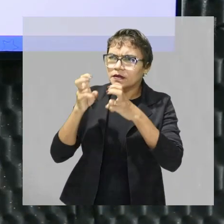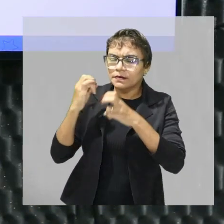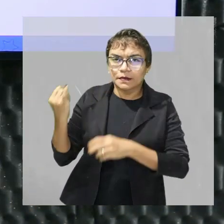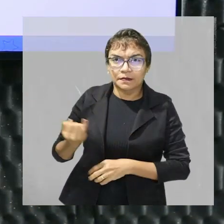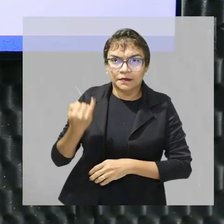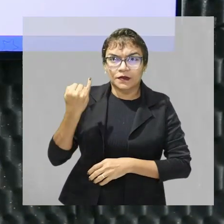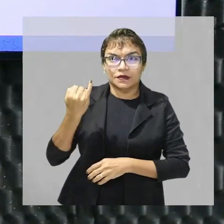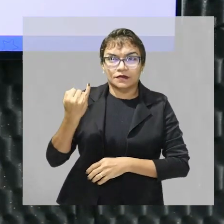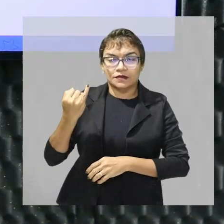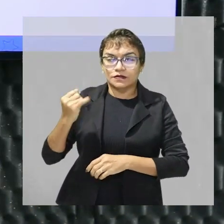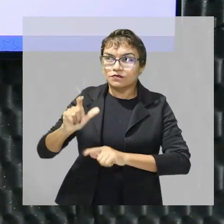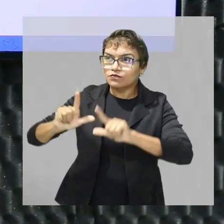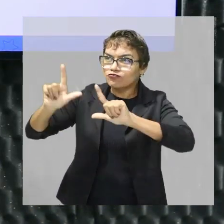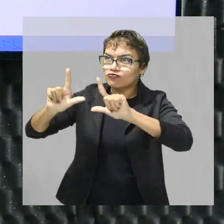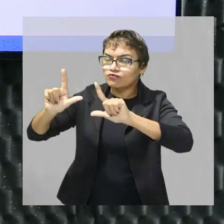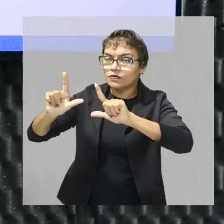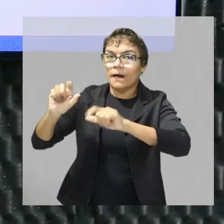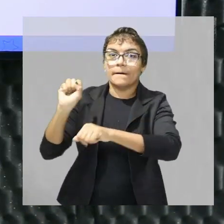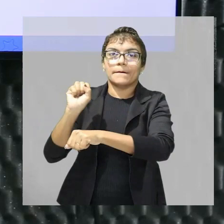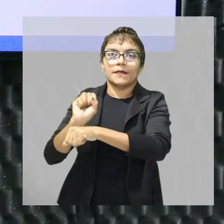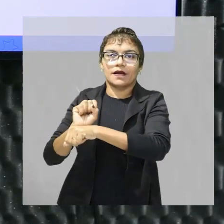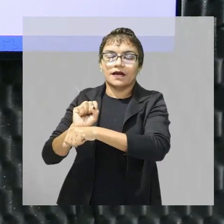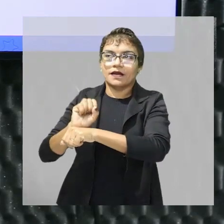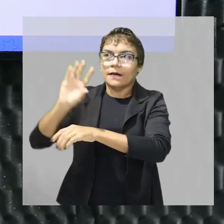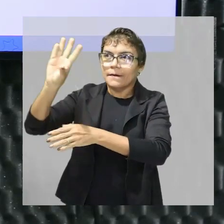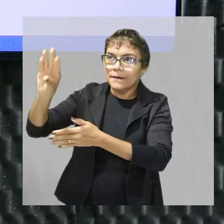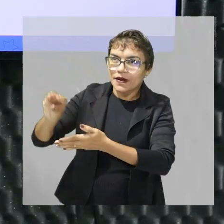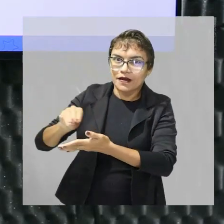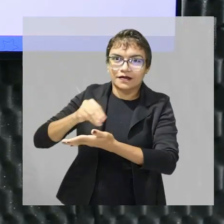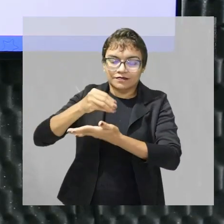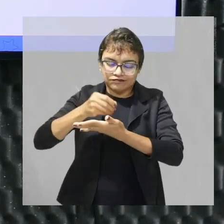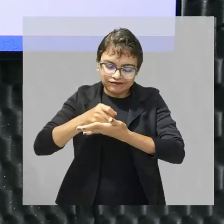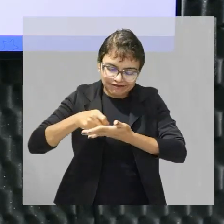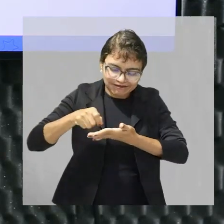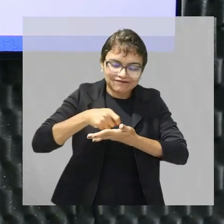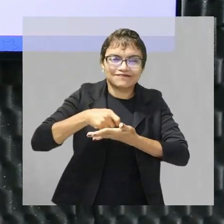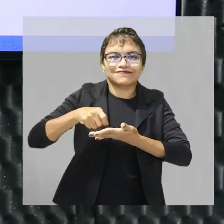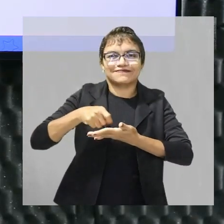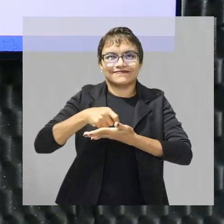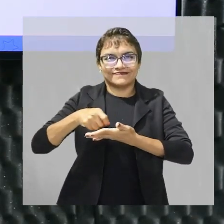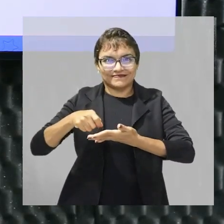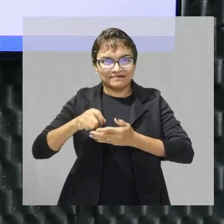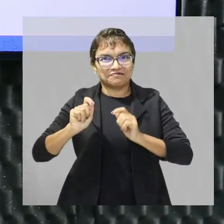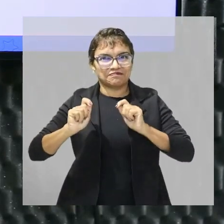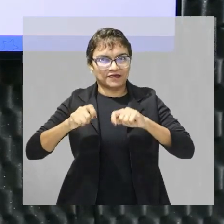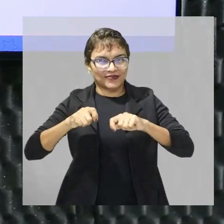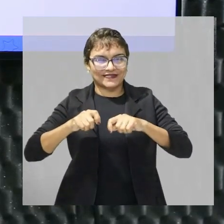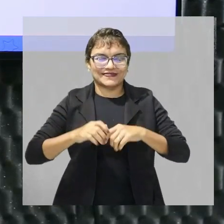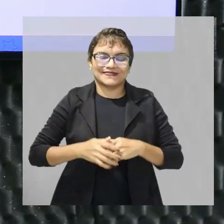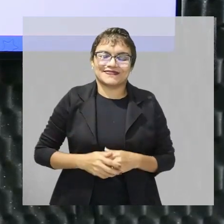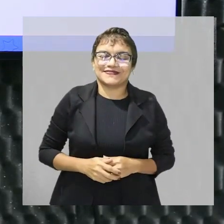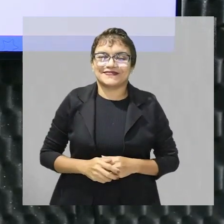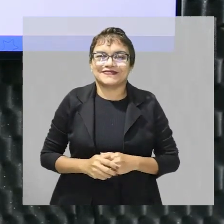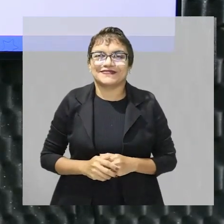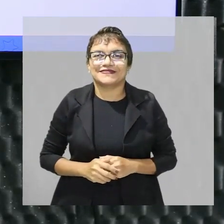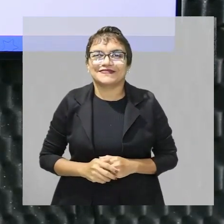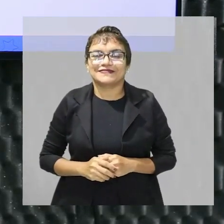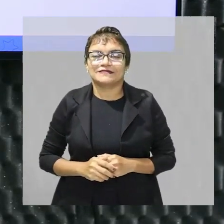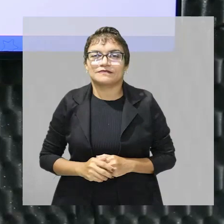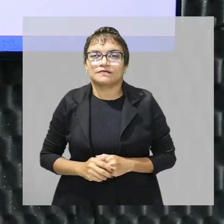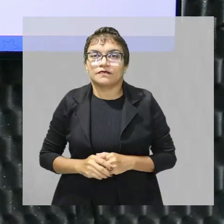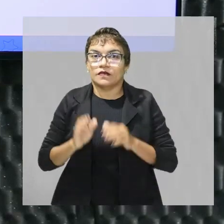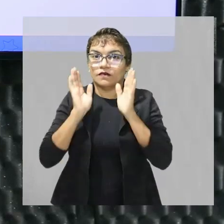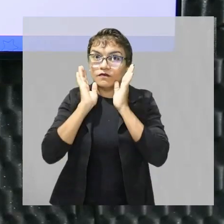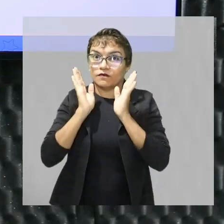pode pausar o vídeo, certo? Printar e passar essas informações para o seu caderno. Beleza, turminha?